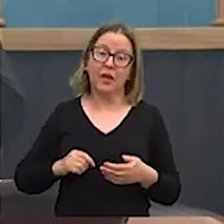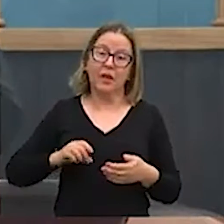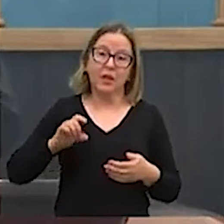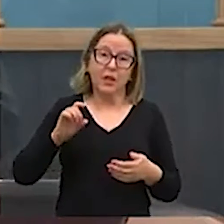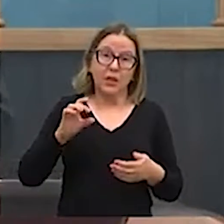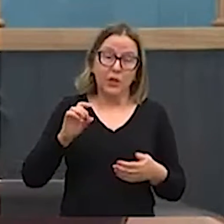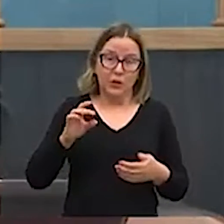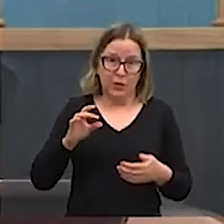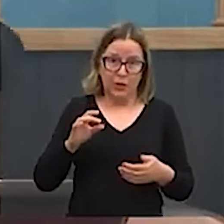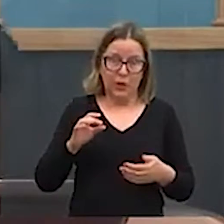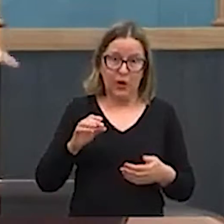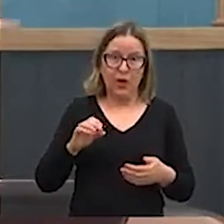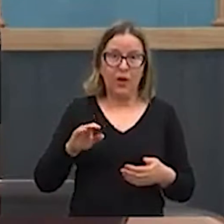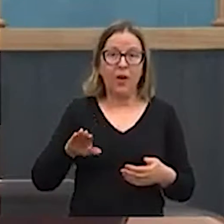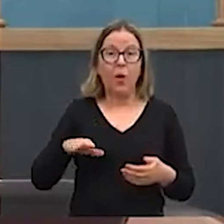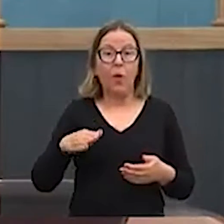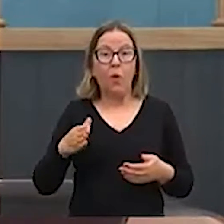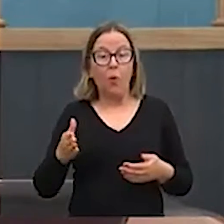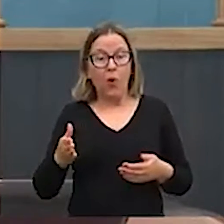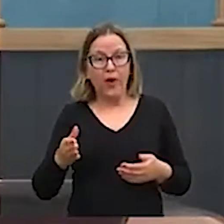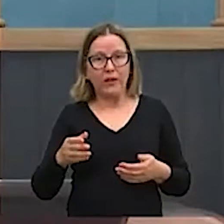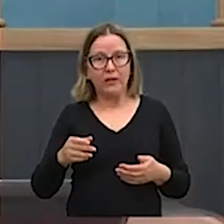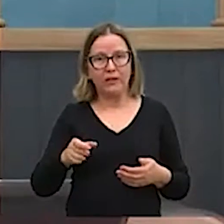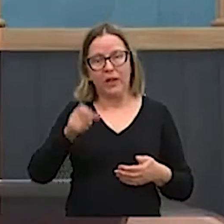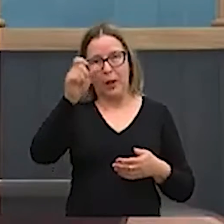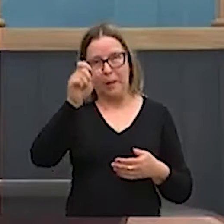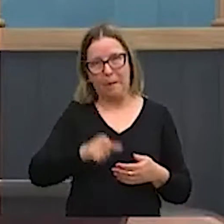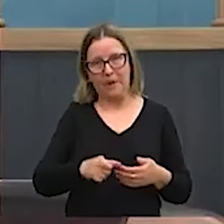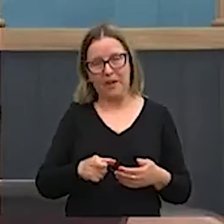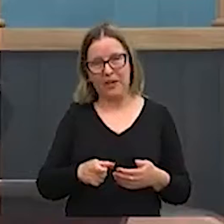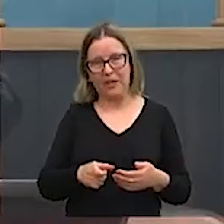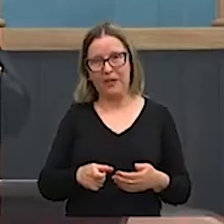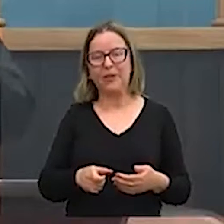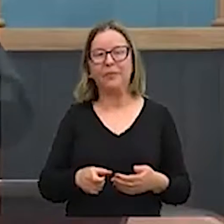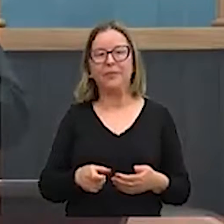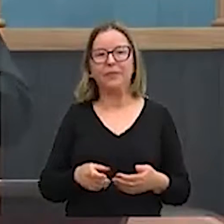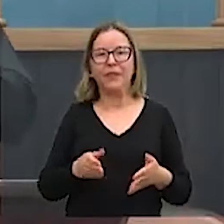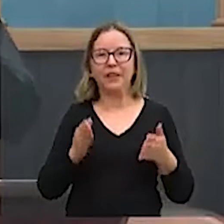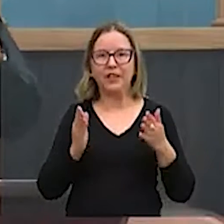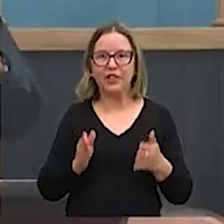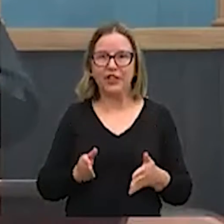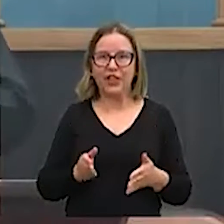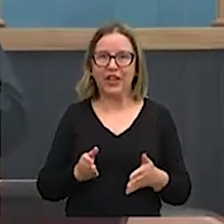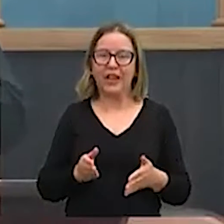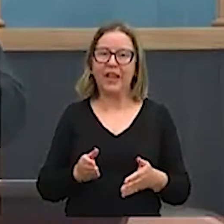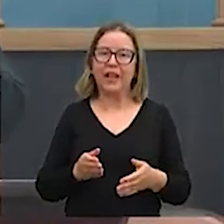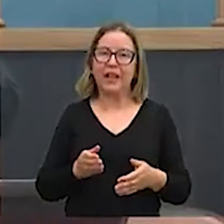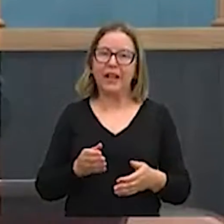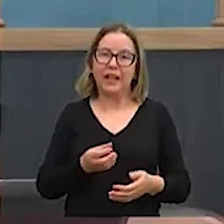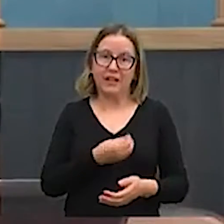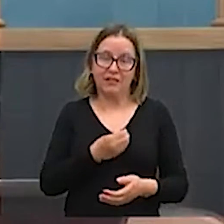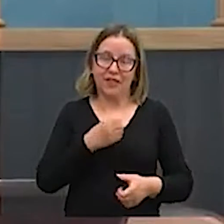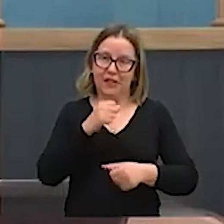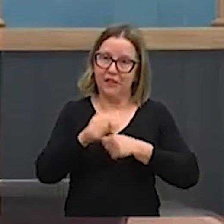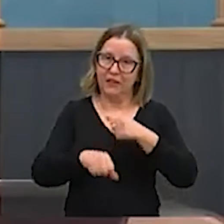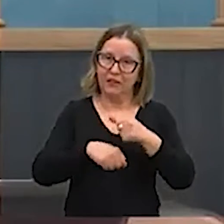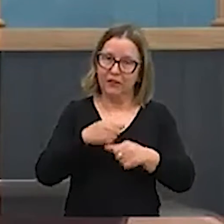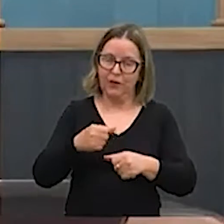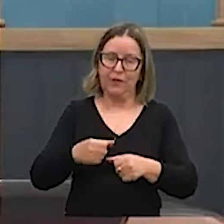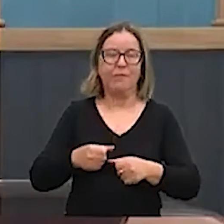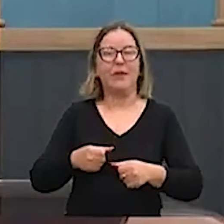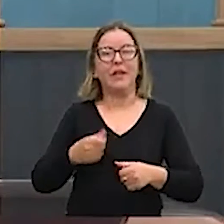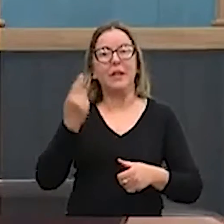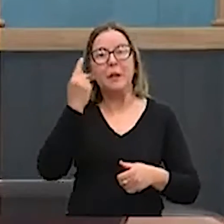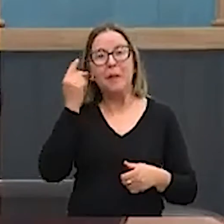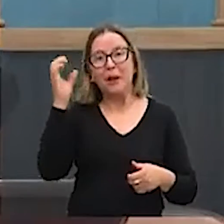regenerada pelo Espírito Santo, ela não compreende as coisas espirituais. E eu passei a pregar depois disso, eu levei uns 2